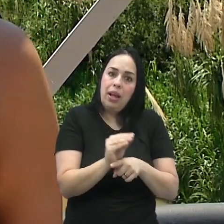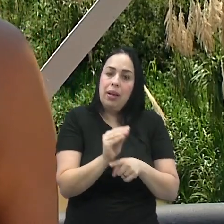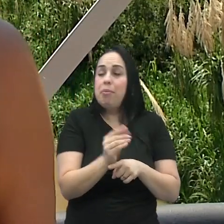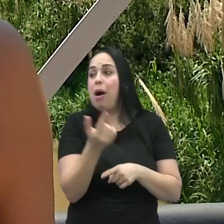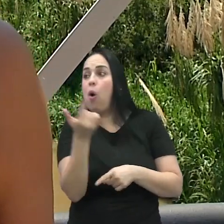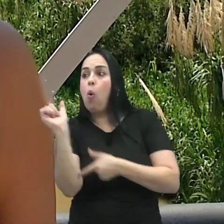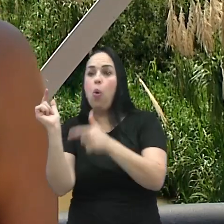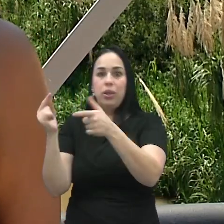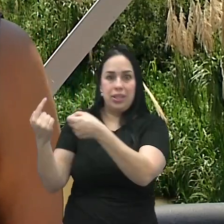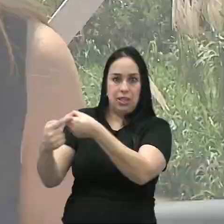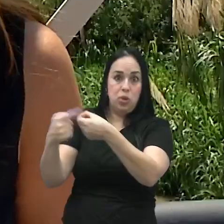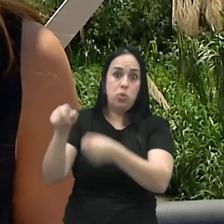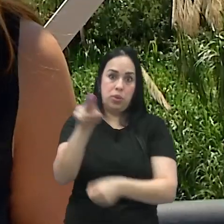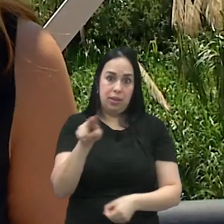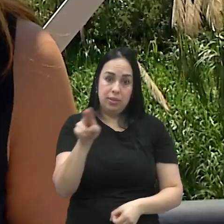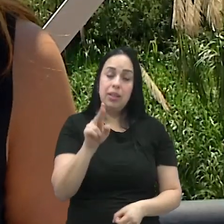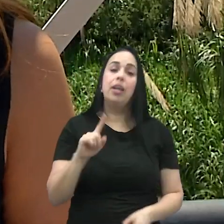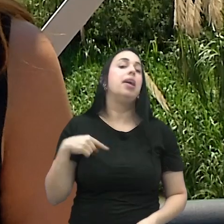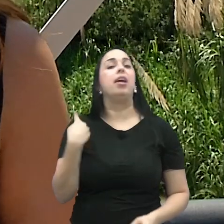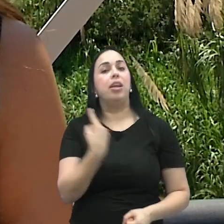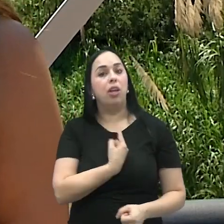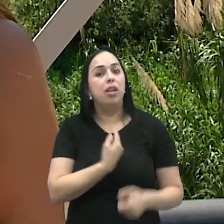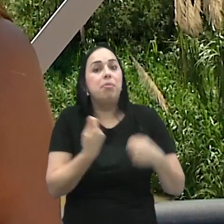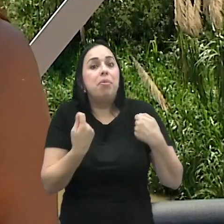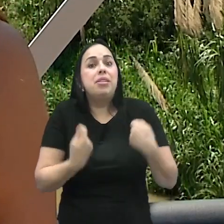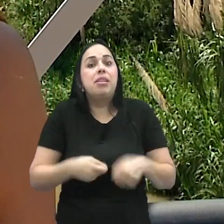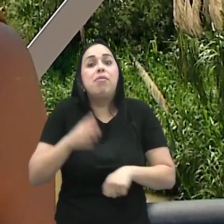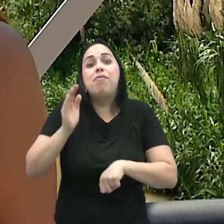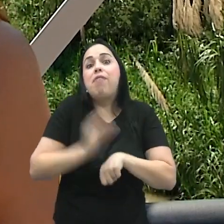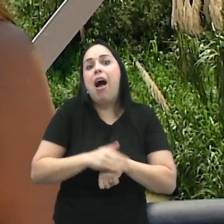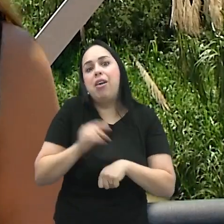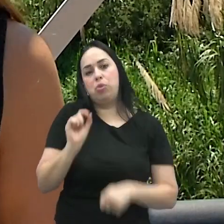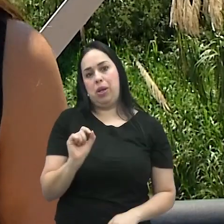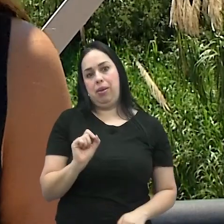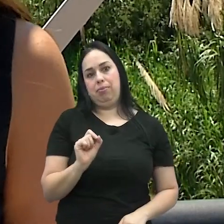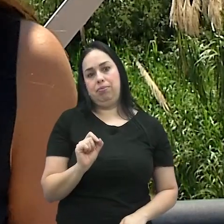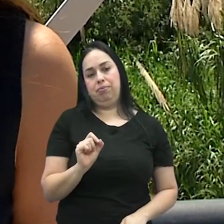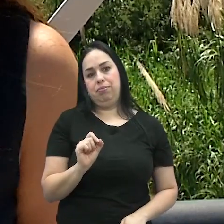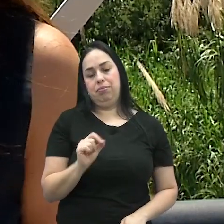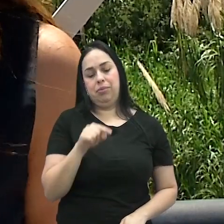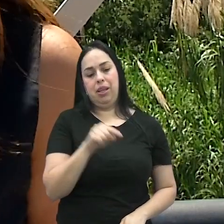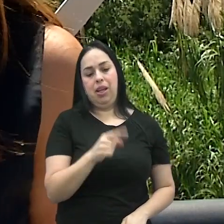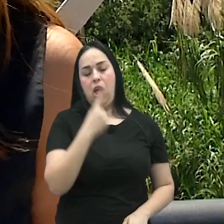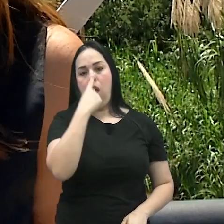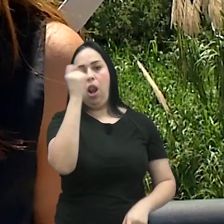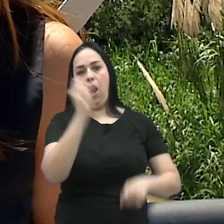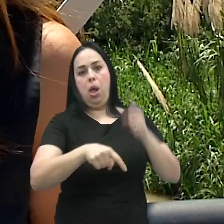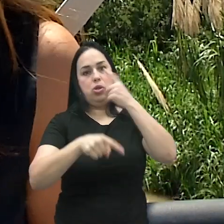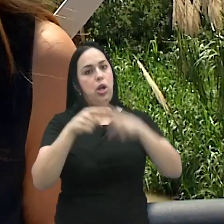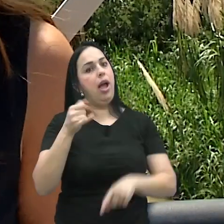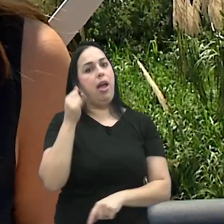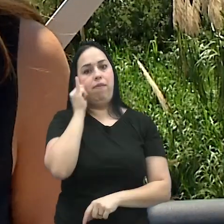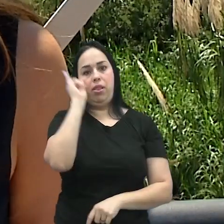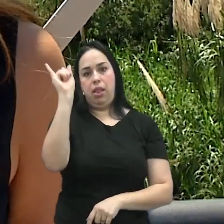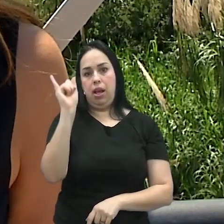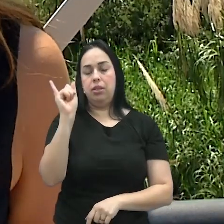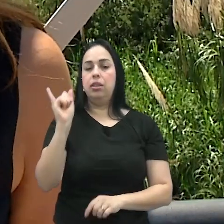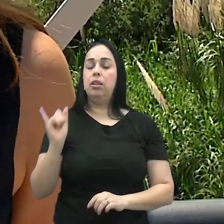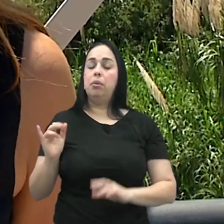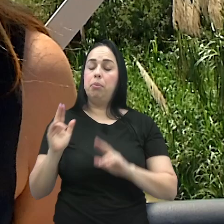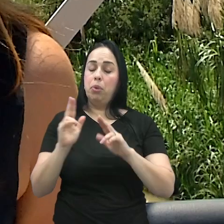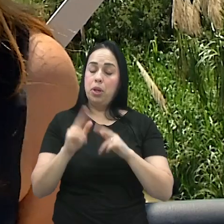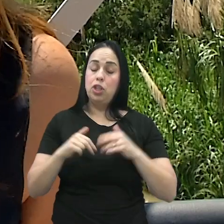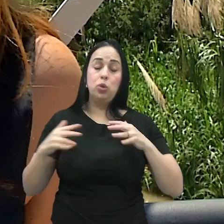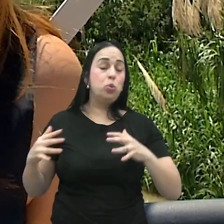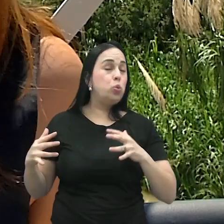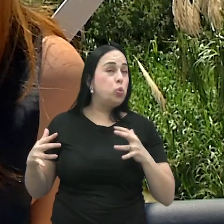outros municípios que o utilizam. O que a gente pode e deve fazer é evitar a poluição desse rio. Então, todas as